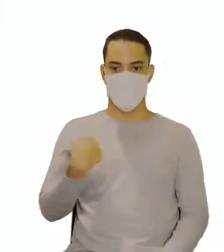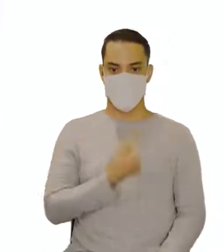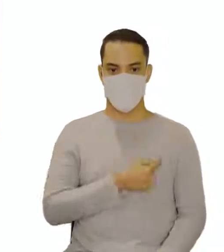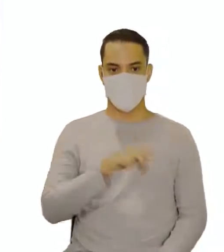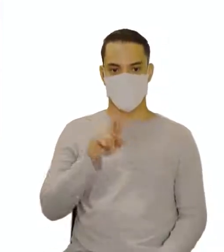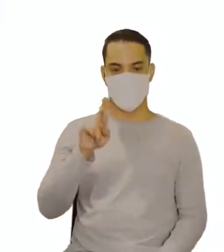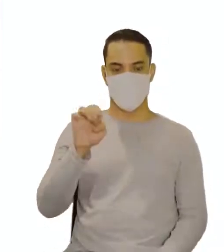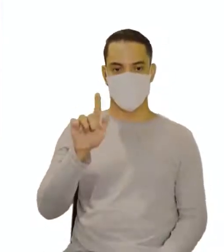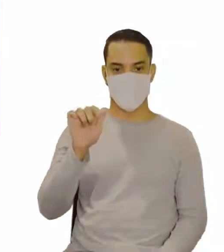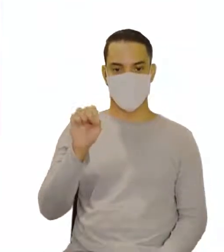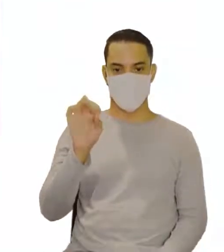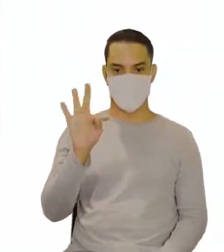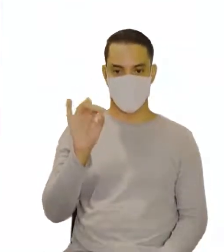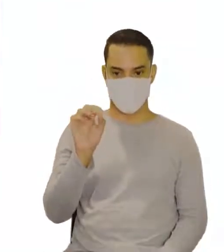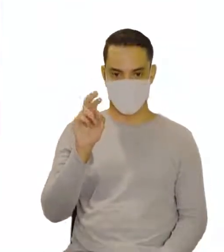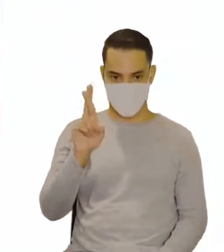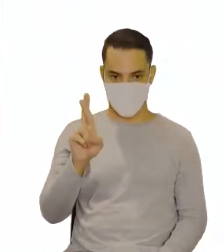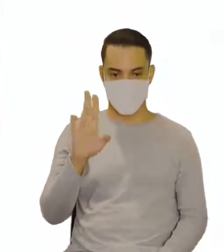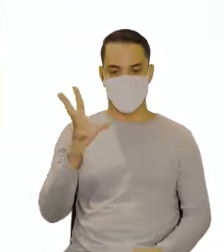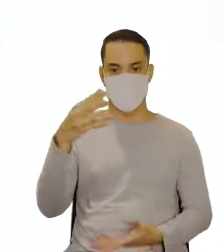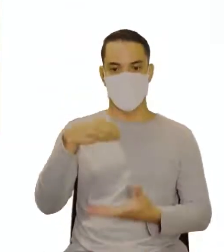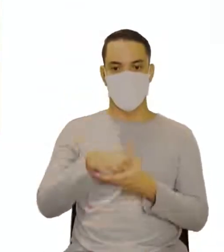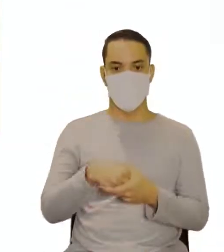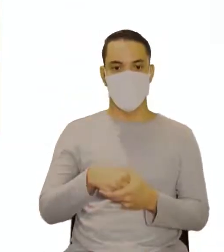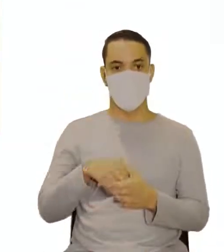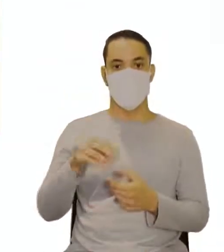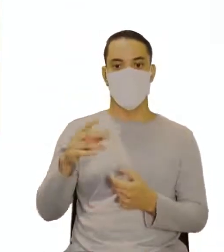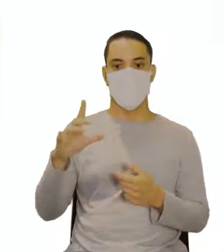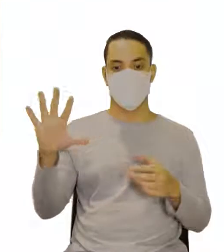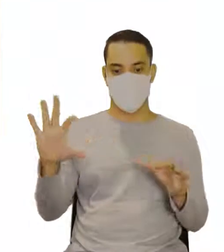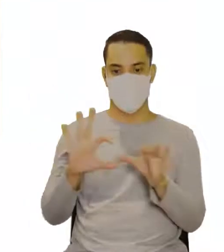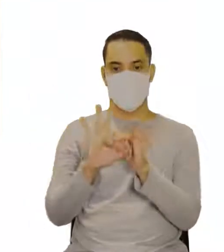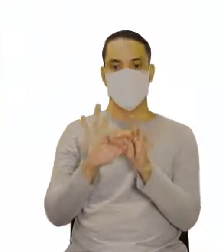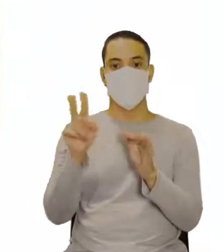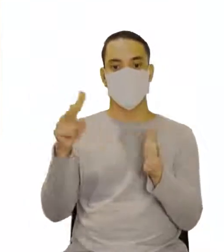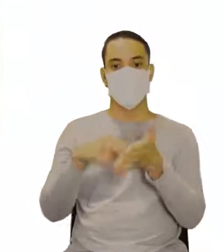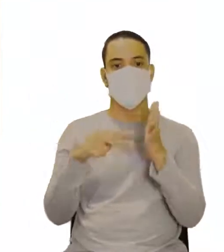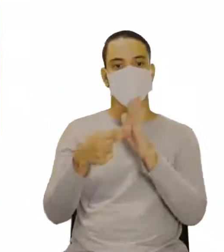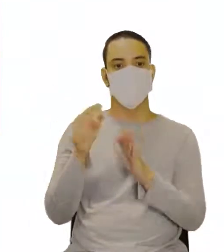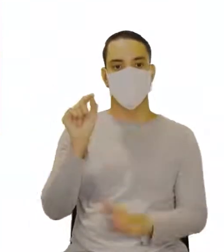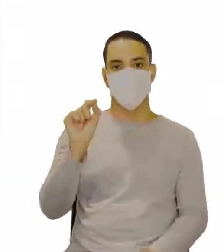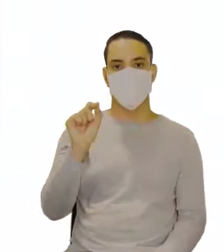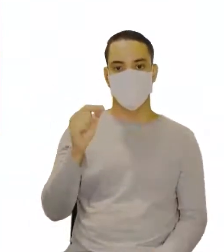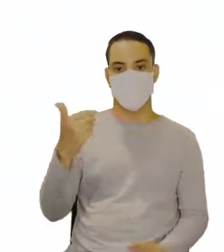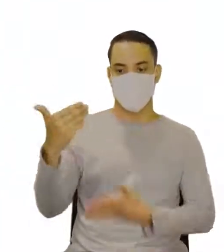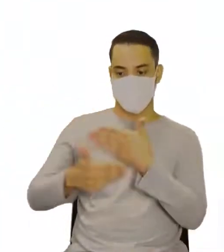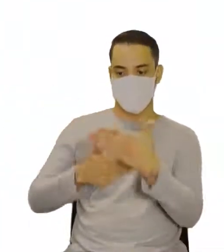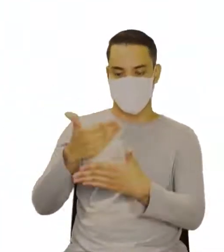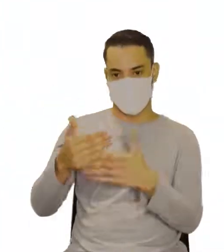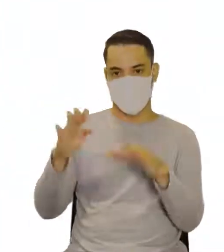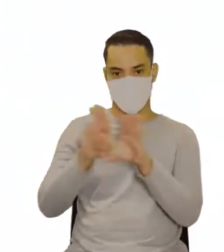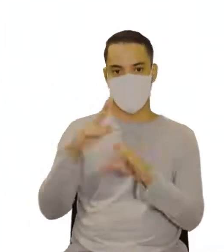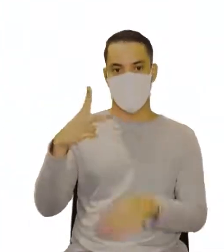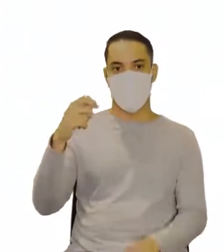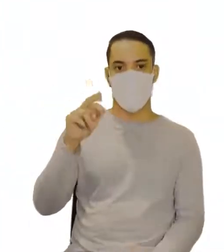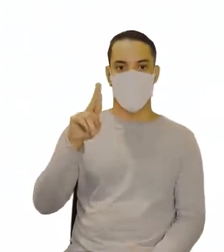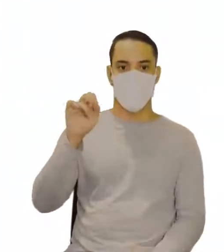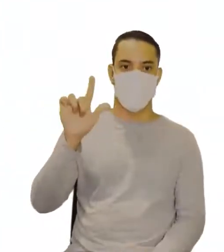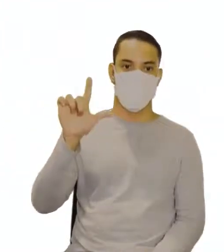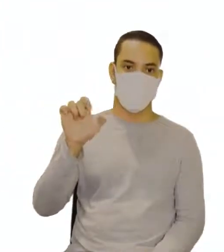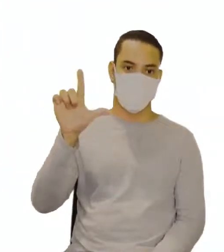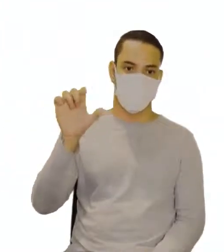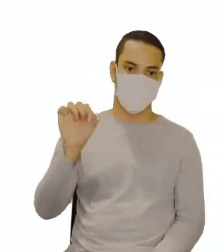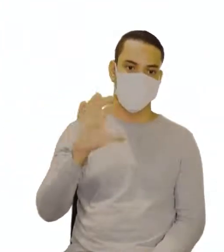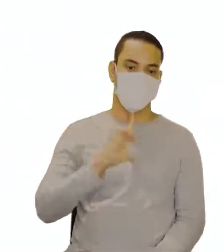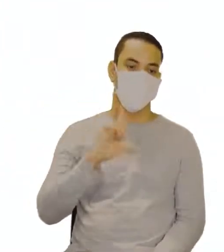resistor, que está sendo aí alimentado por essa associação. Isso aqui em série. E paralelo. Olha o paralelo aqui, ó.